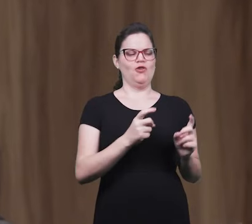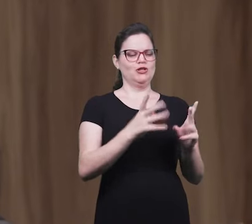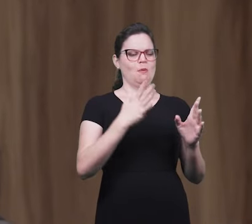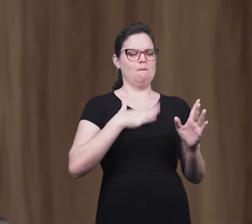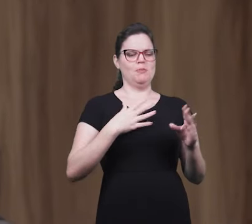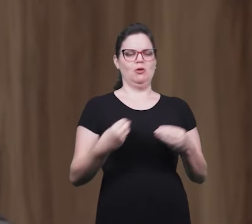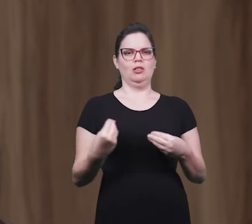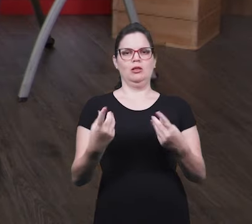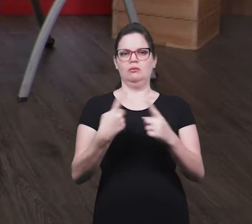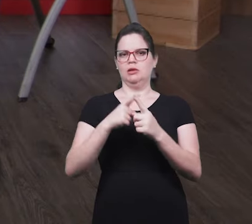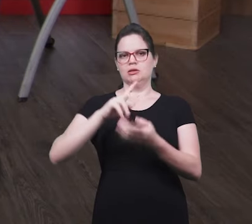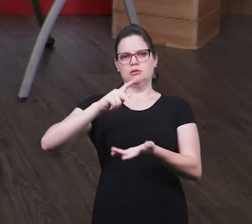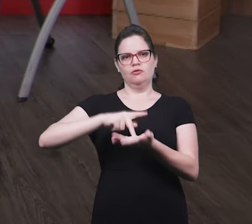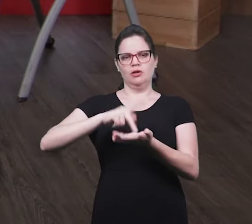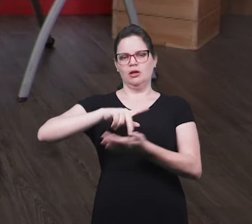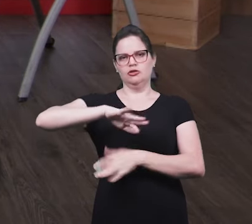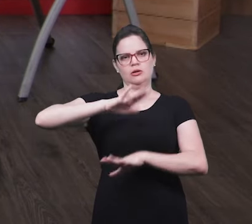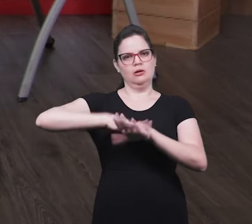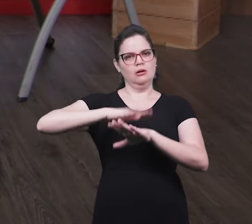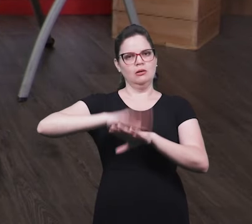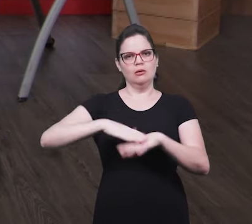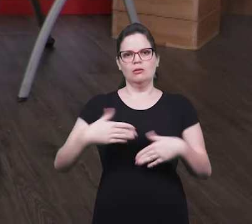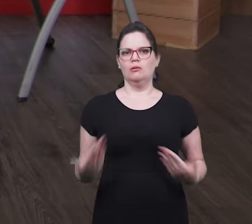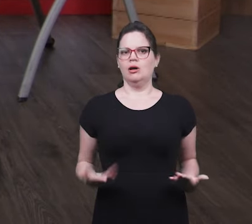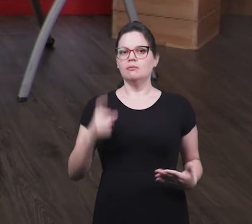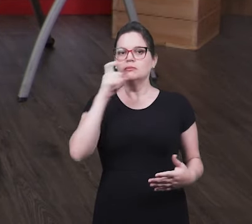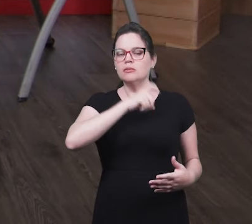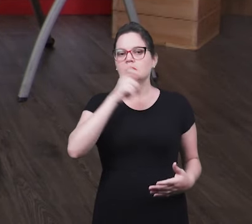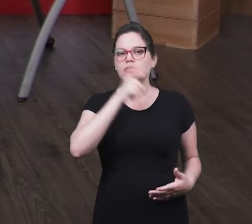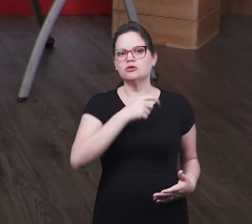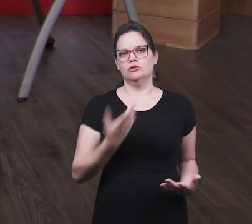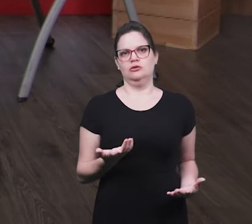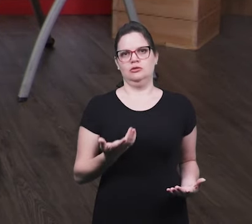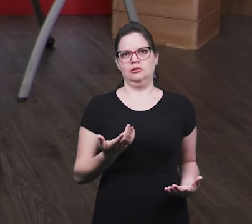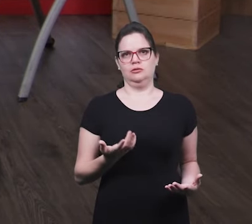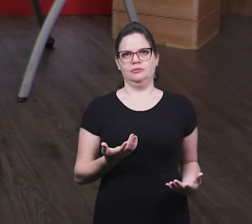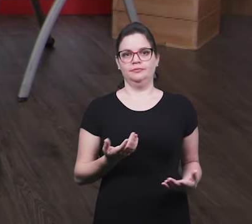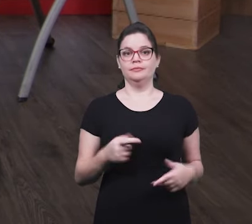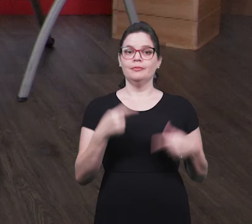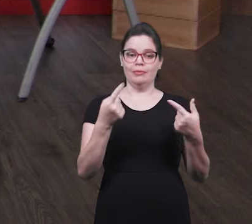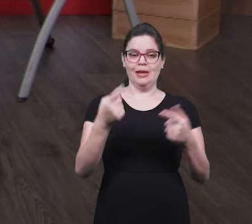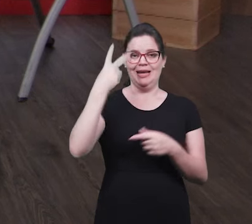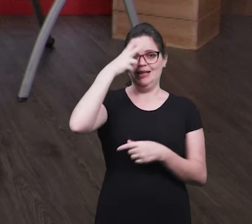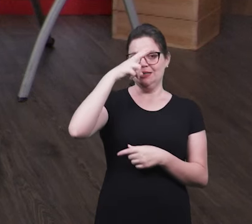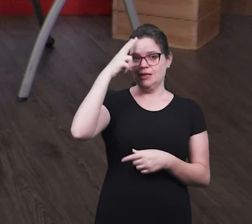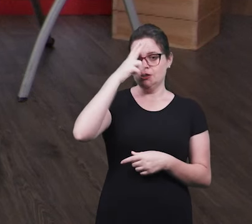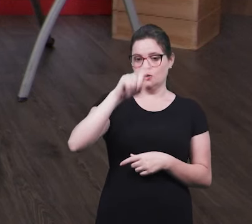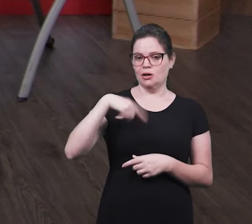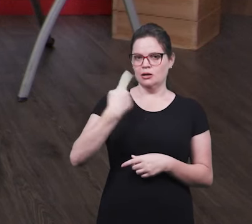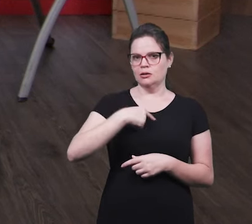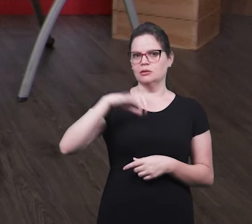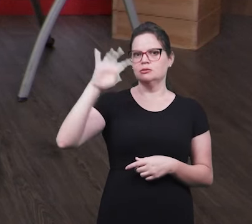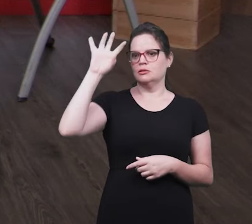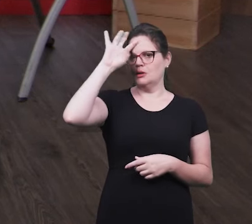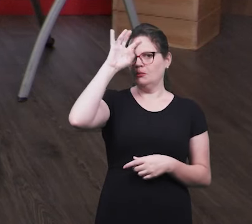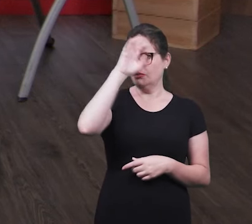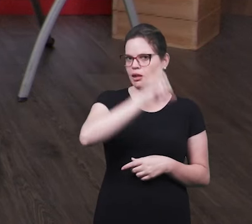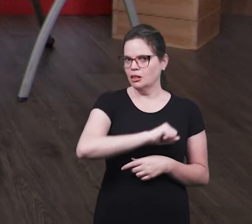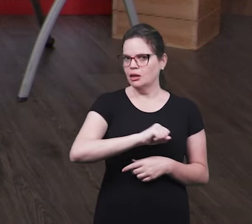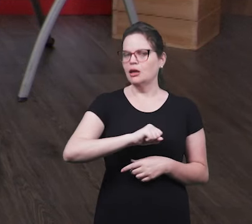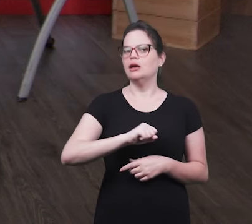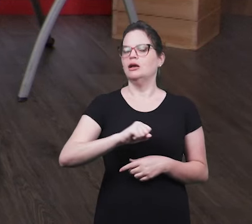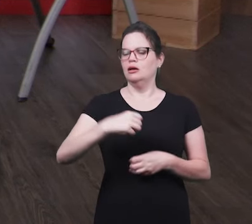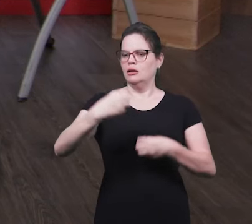coisa verdadeira. E esse episódio, Jerônimo, nos traz inúmeros ensinos. Nós poderíamos ficar falando